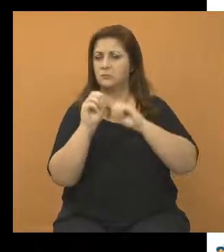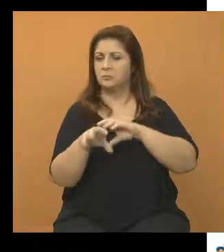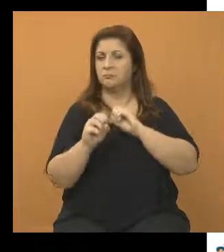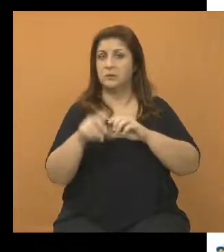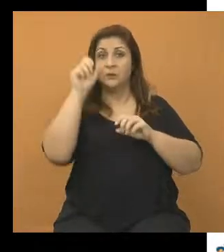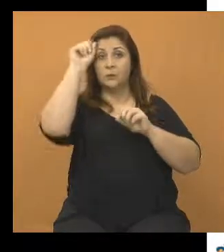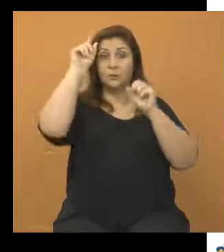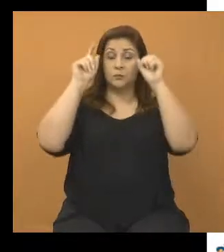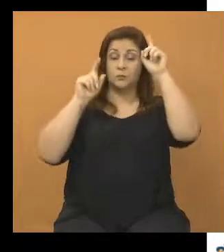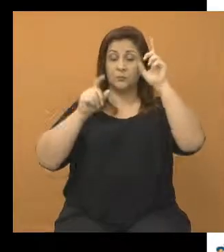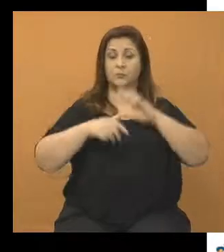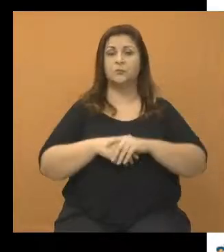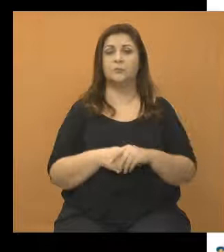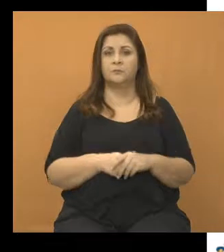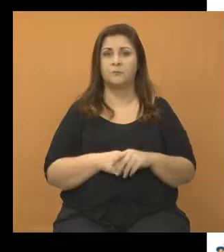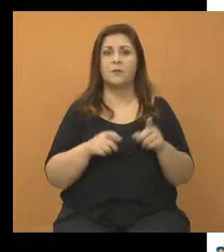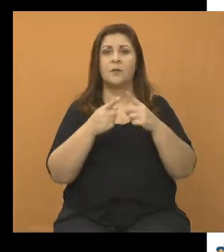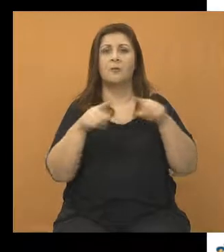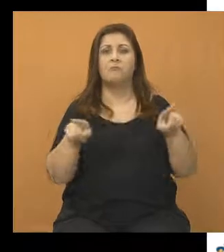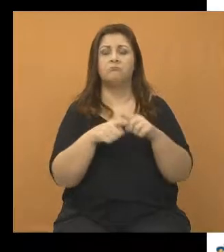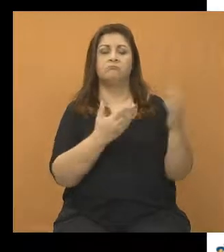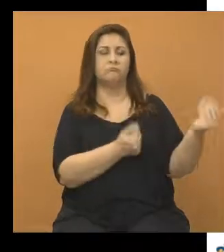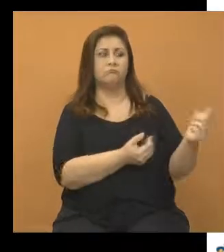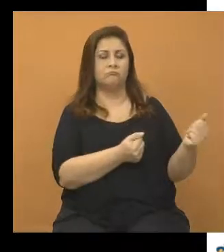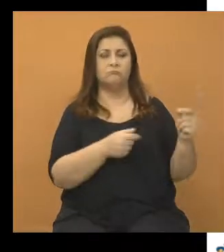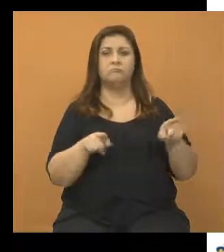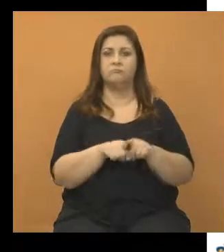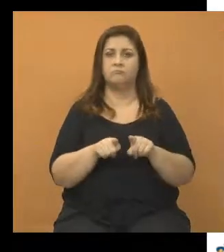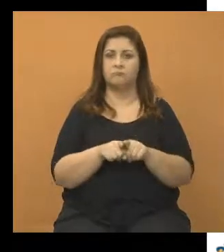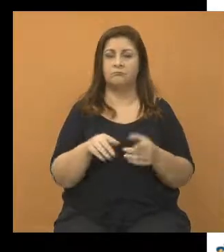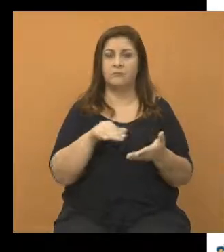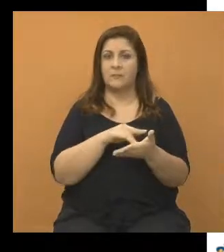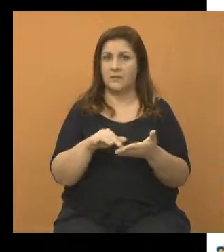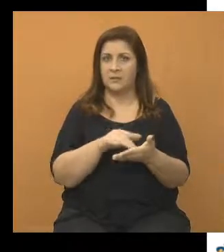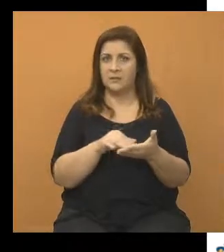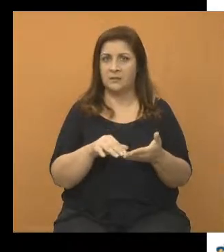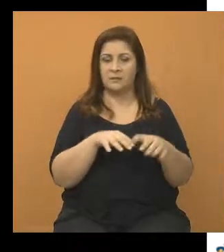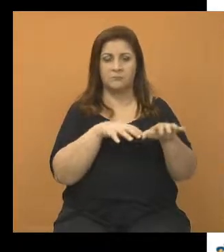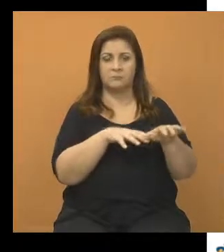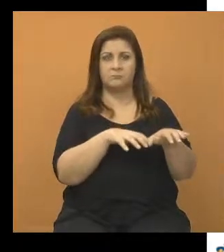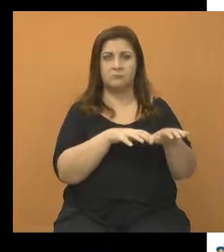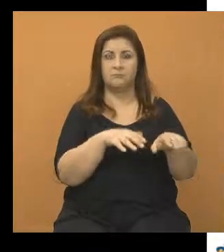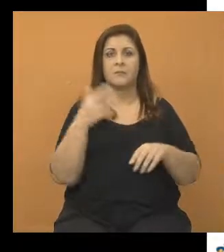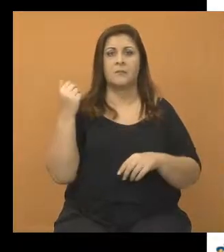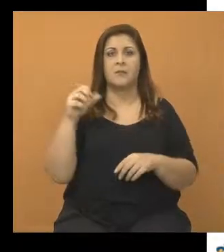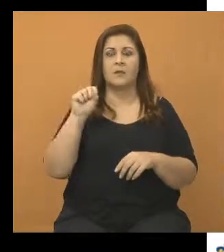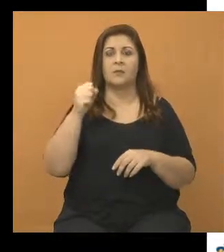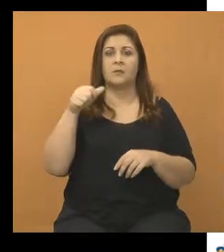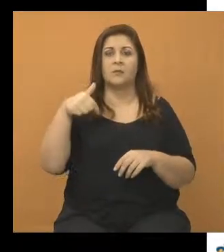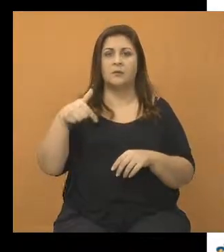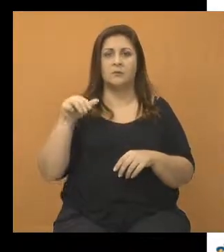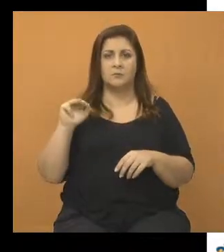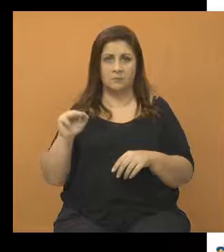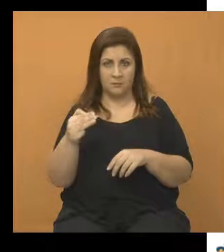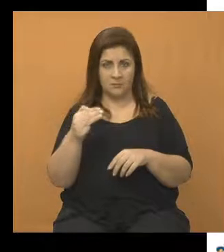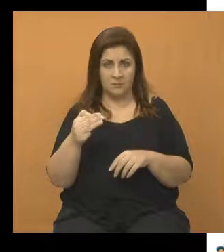jovem, secretaria de infraestrutura, sai de 87 milhões, quase 88, para